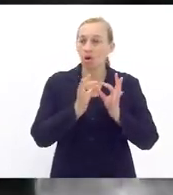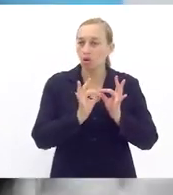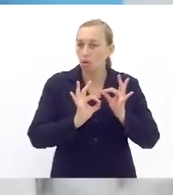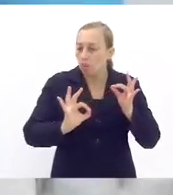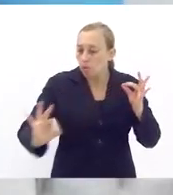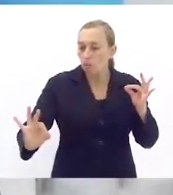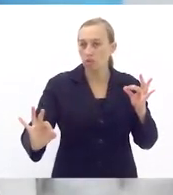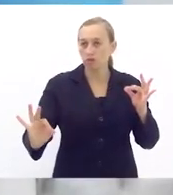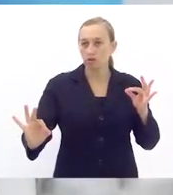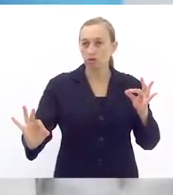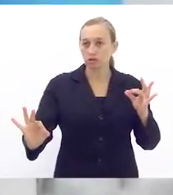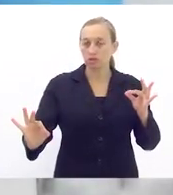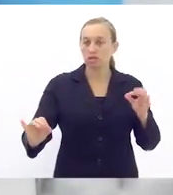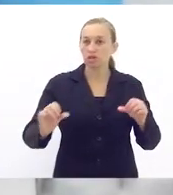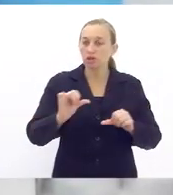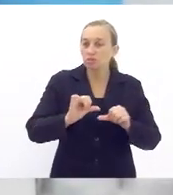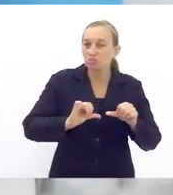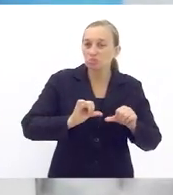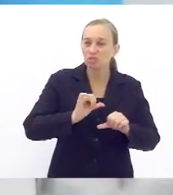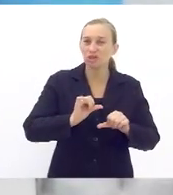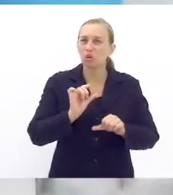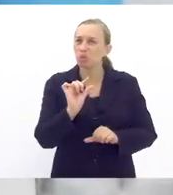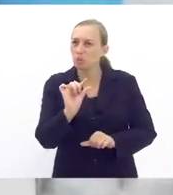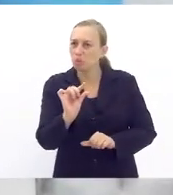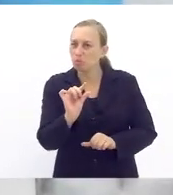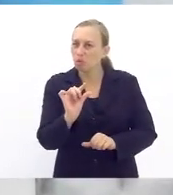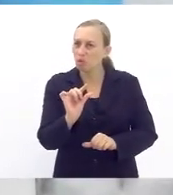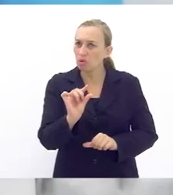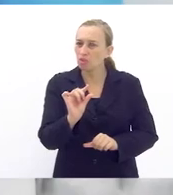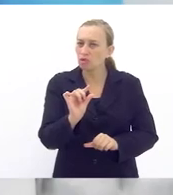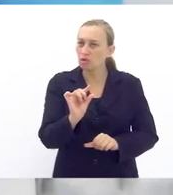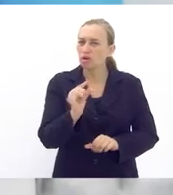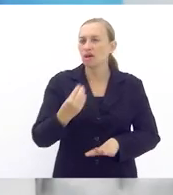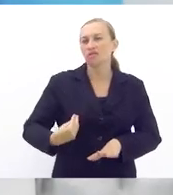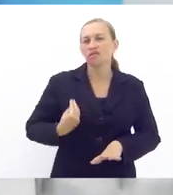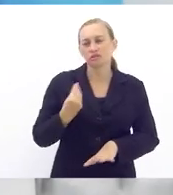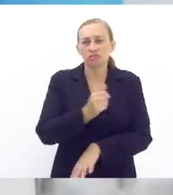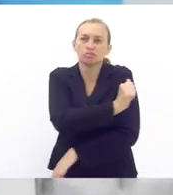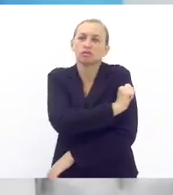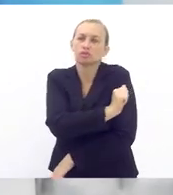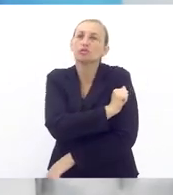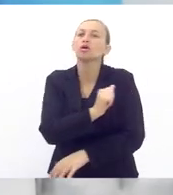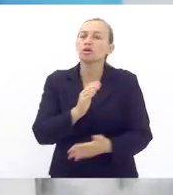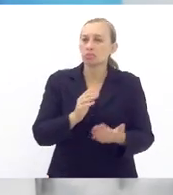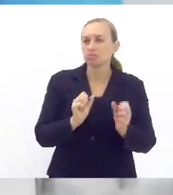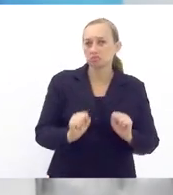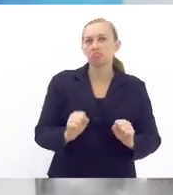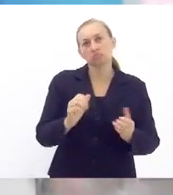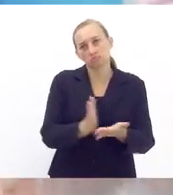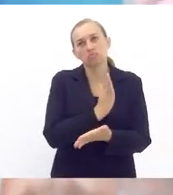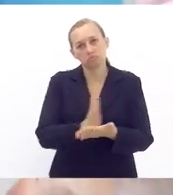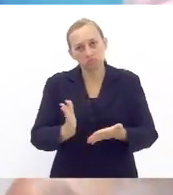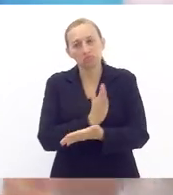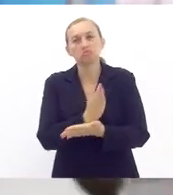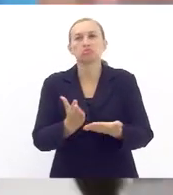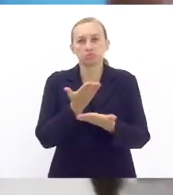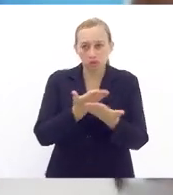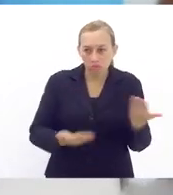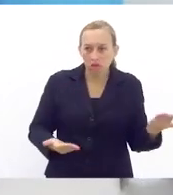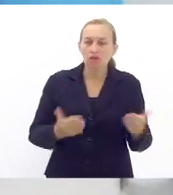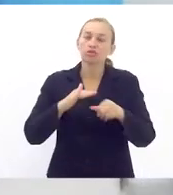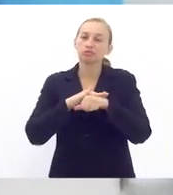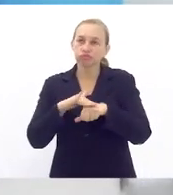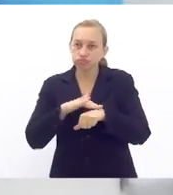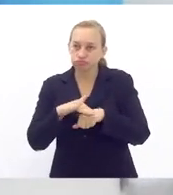obviamente Iria mudar um pouco a rotina dos alunos e poderia ter algumas perdas nós conversamos de novo